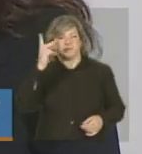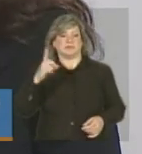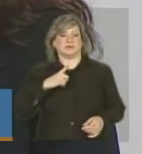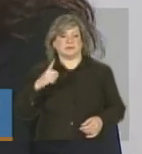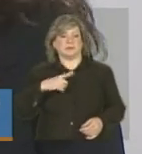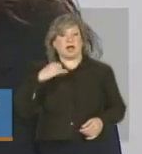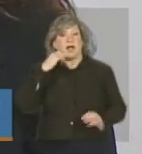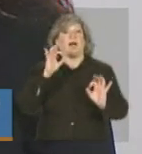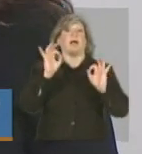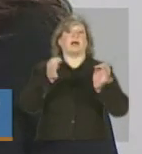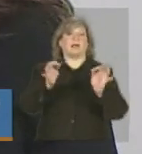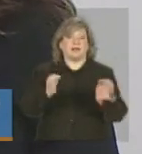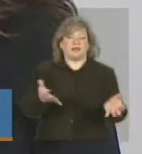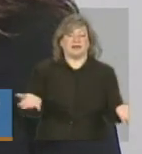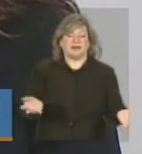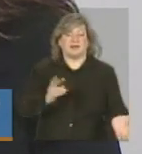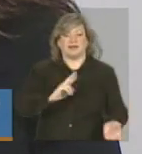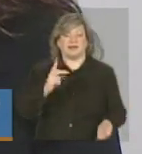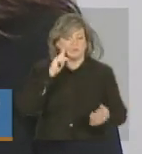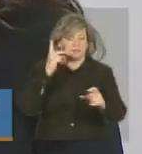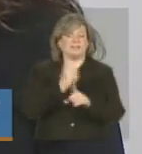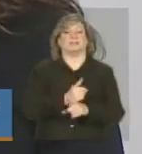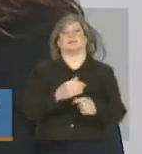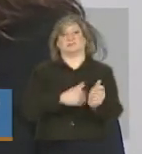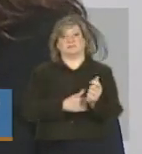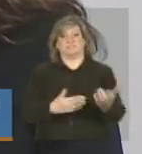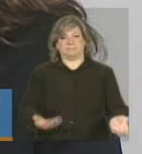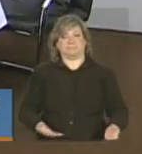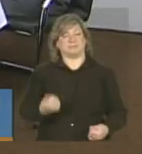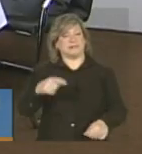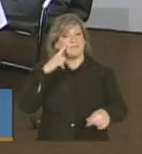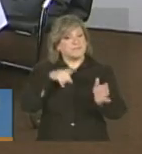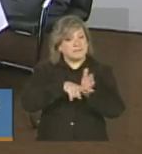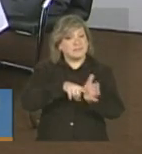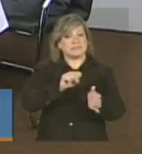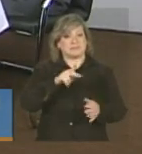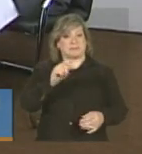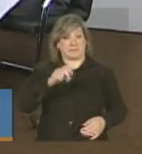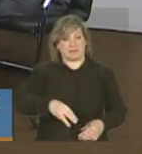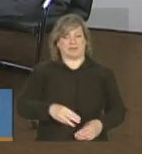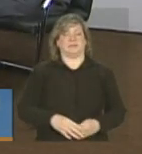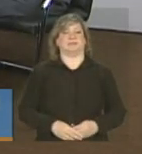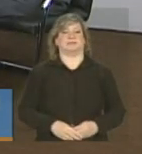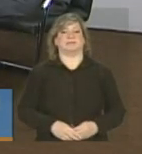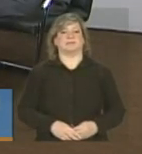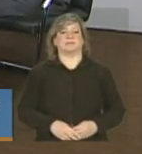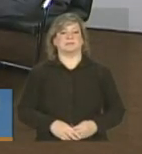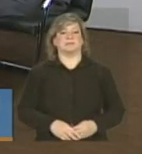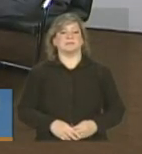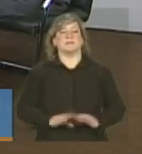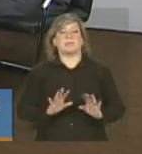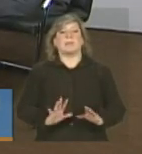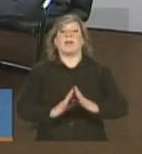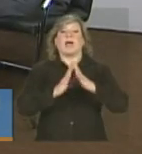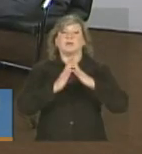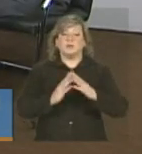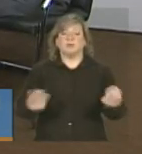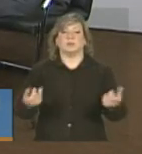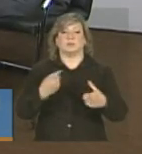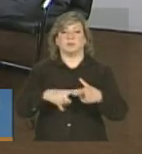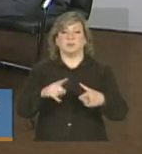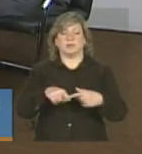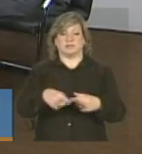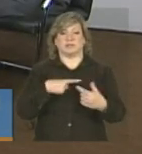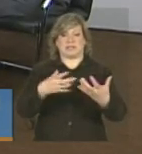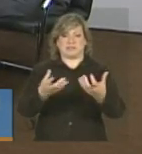telefone diz: ah, é verdade, aqui está a senha. Sabe? Então, só reforçando, né? A solução para os problemas do não recebimento da senha ou